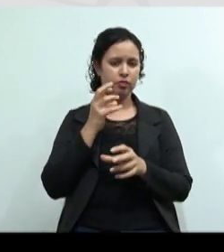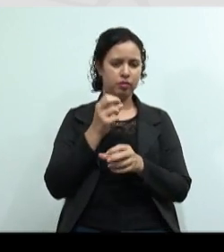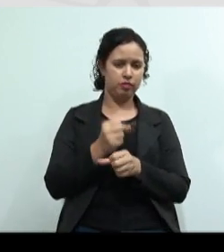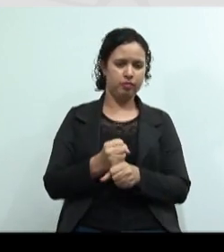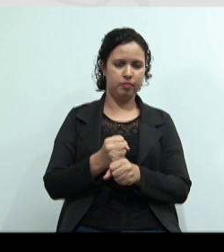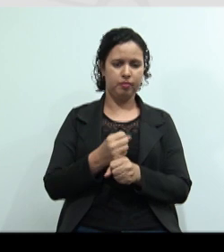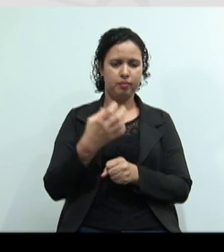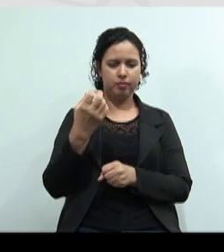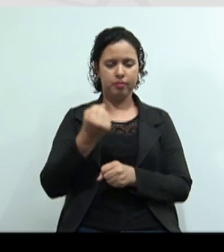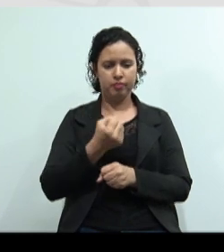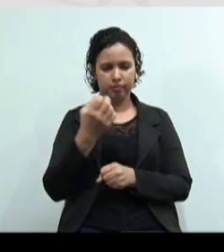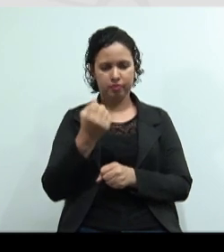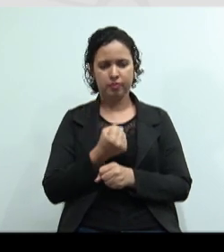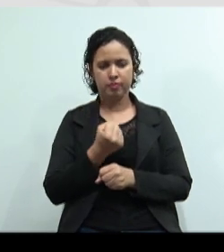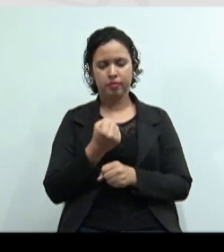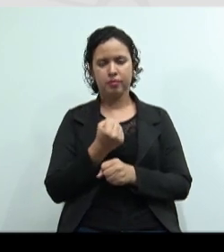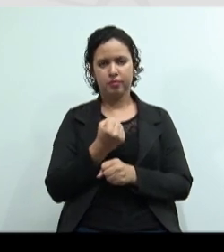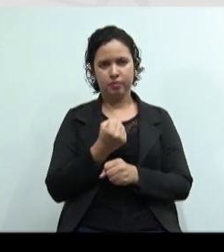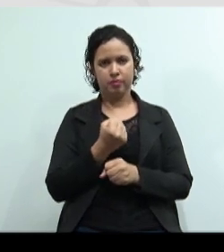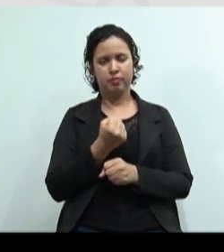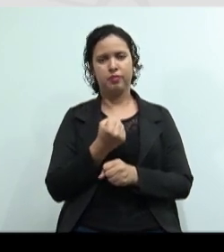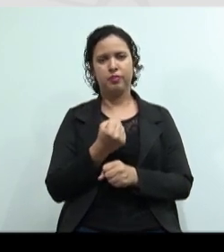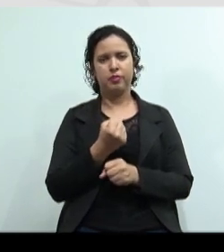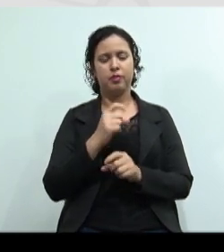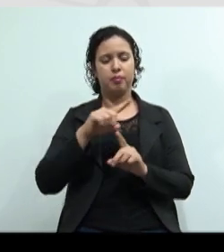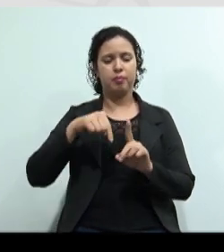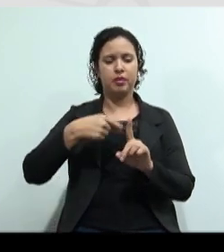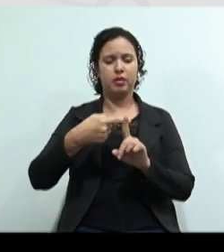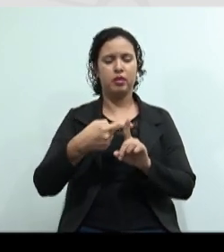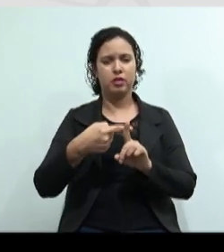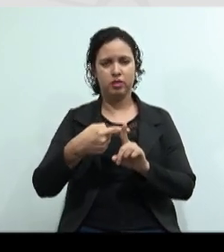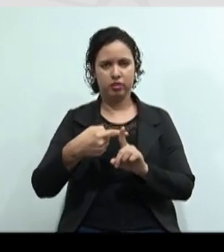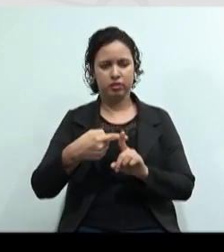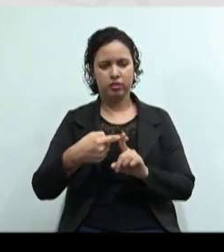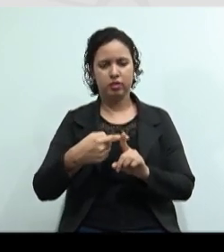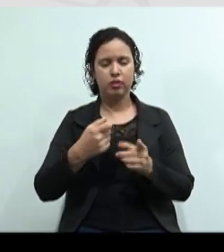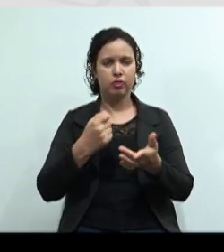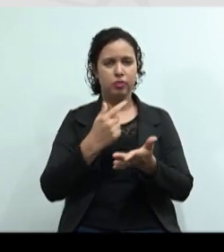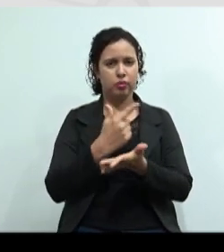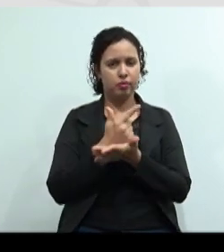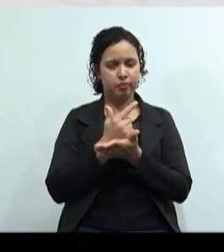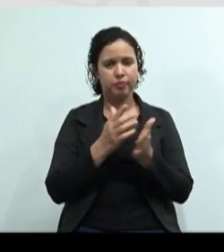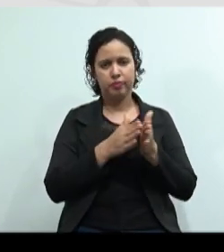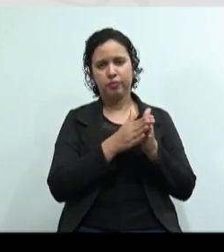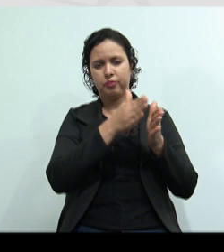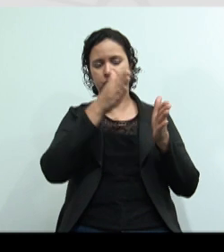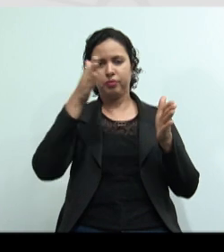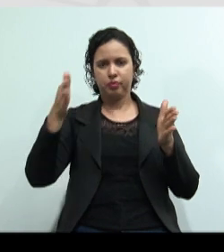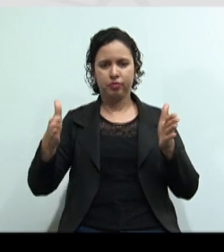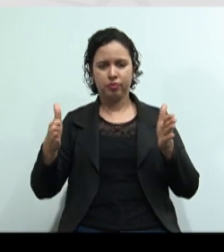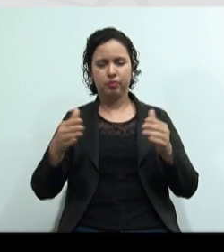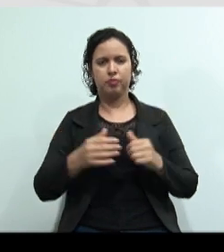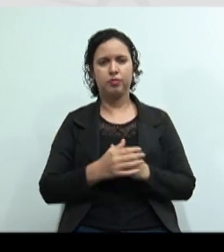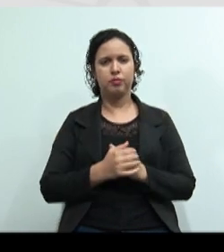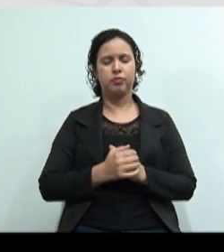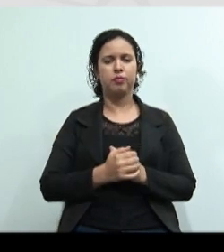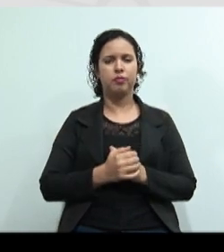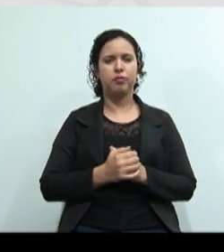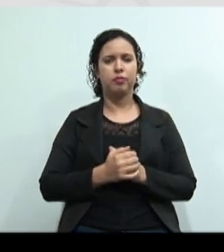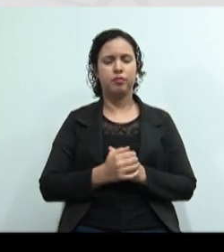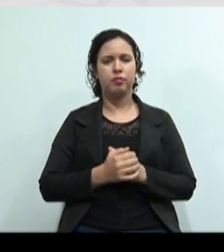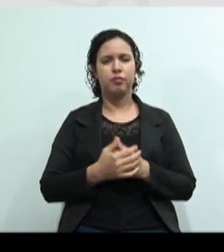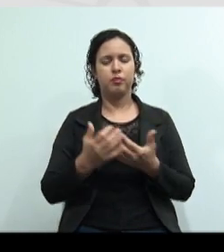leite condensado do saldo final e somar a quantidade de compras do período. Pessoal,